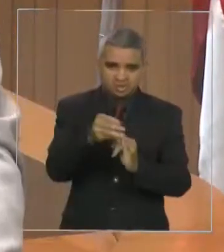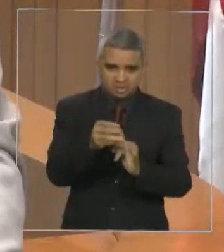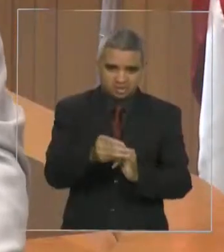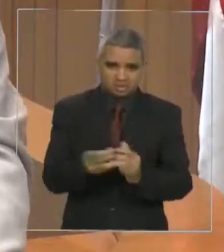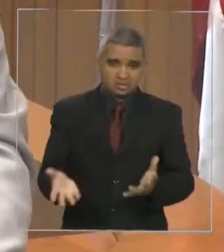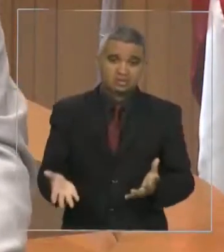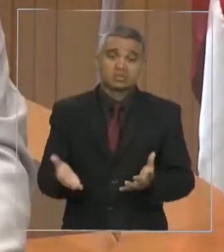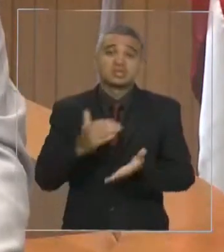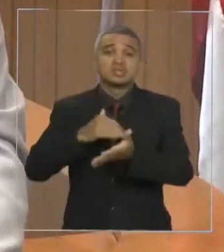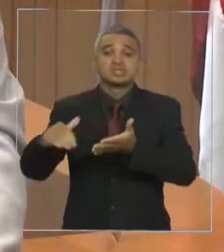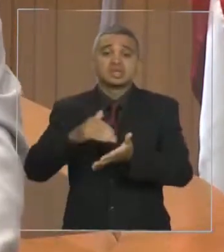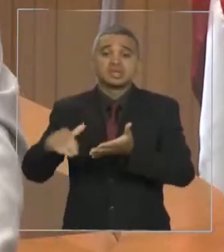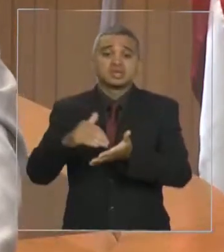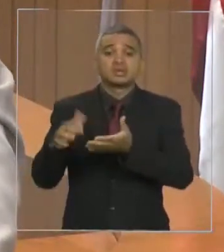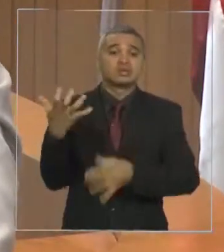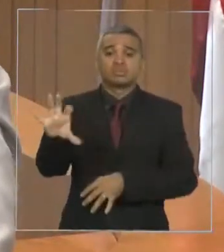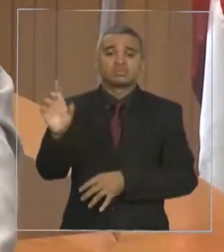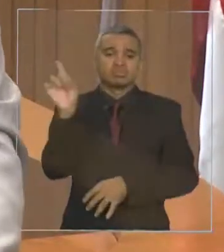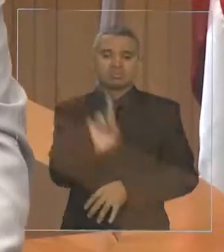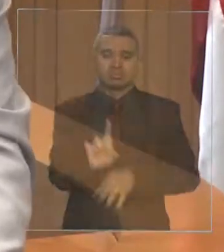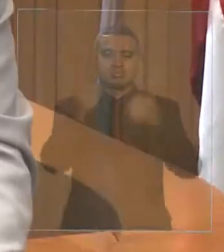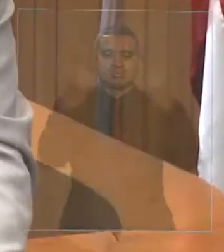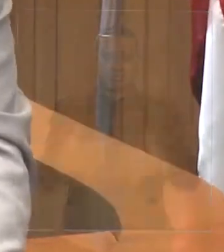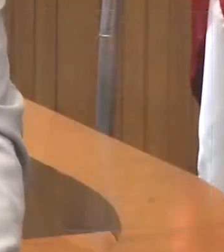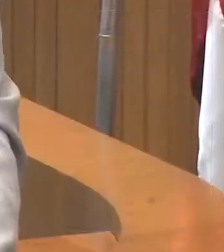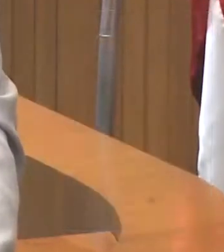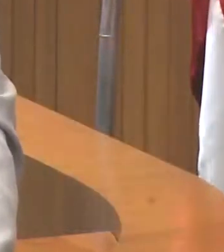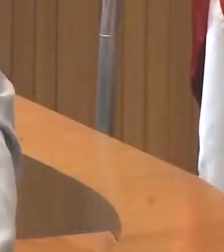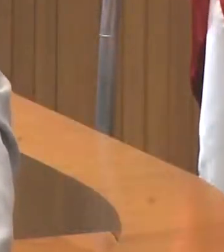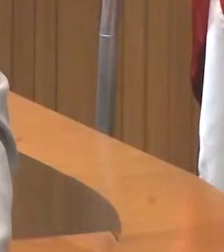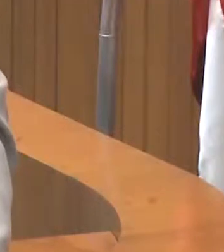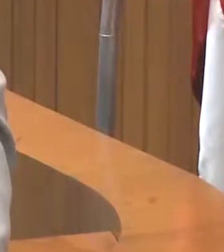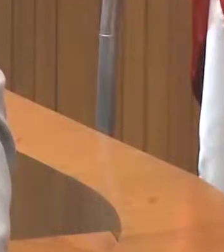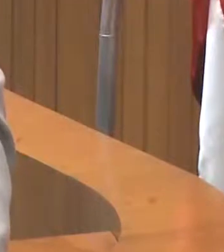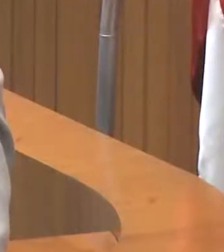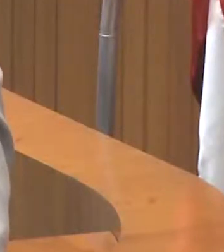secretário prestar esclarecimento aqui, porque o governador não deixa.